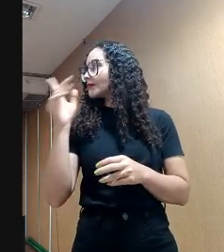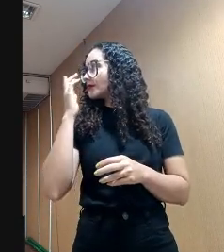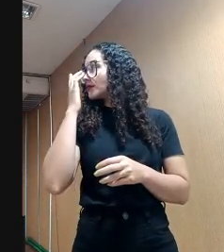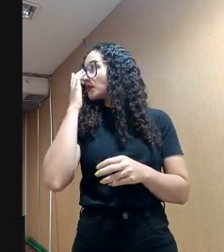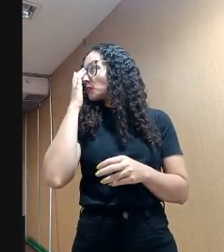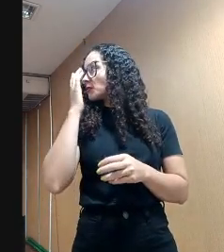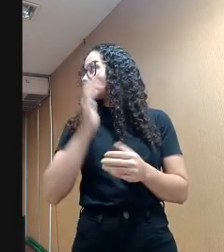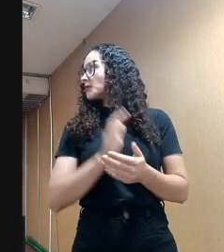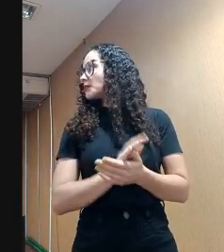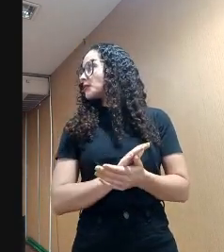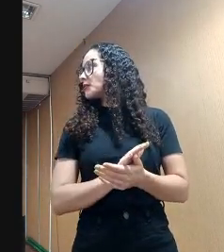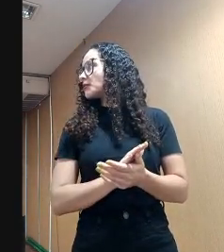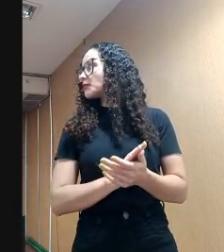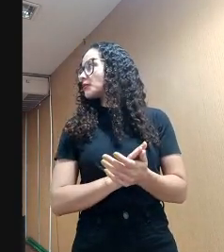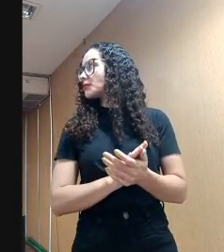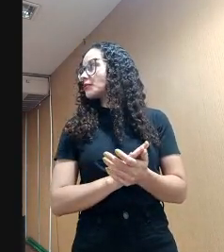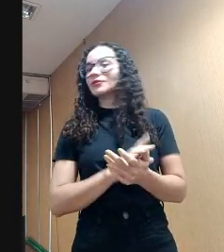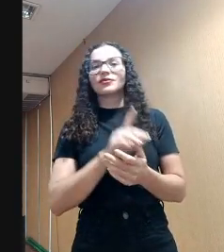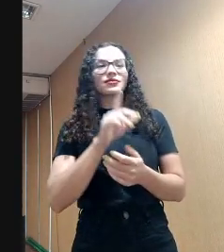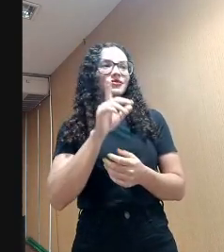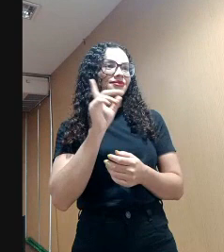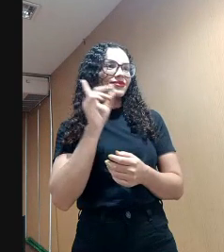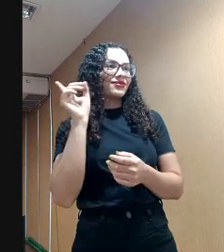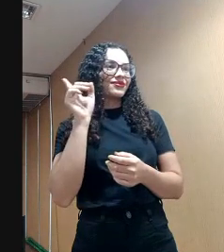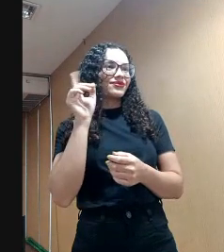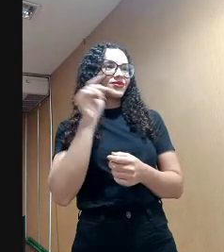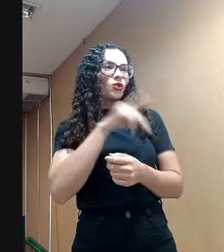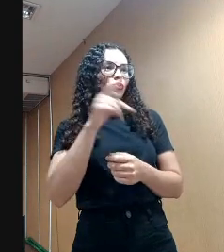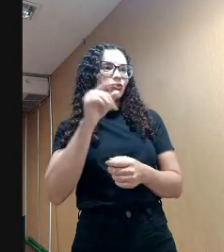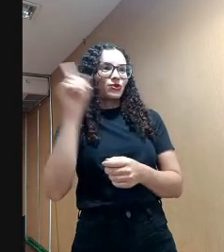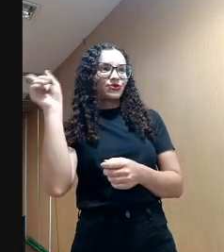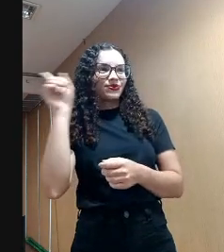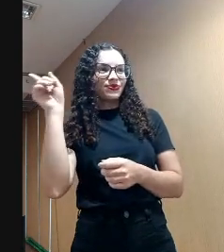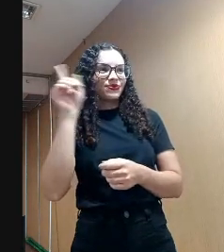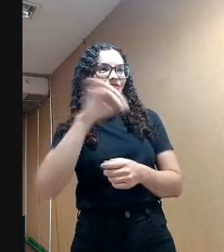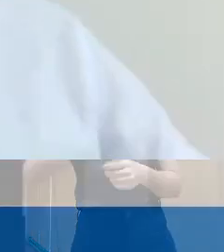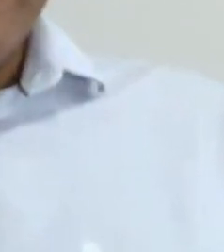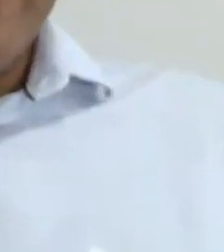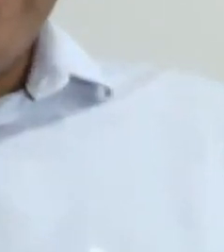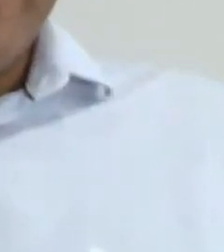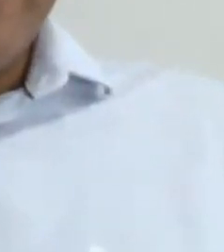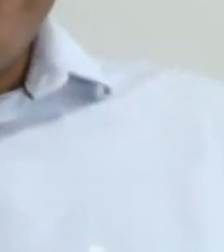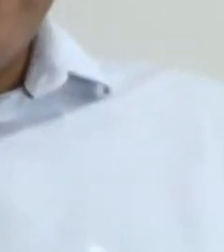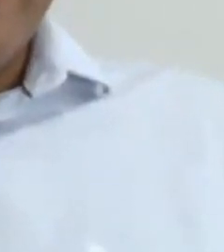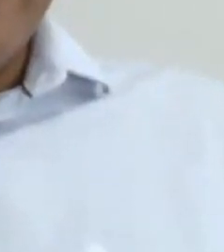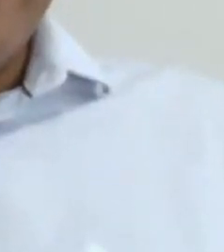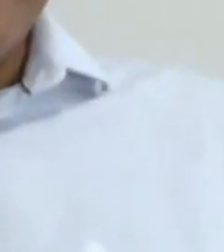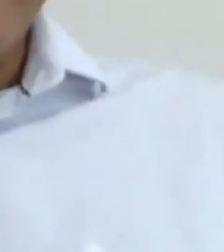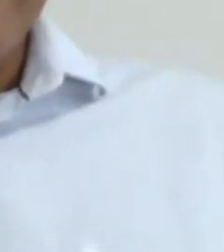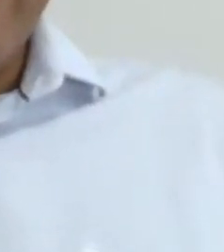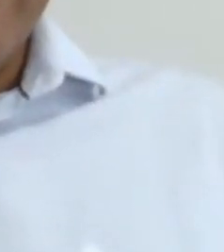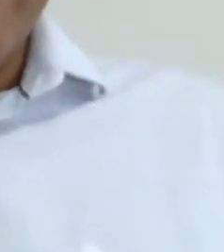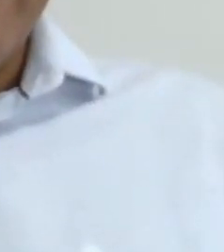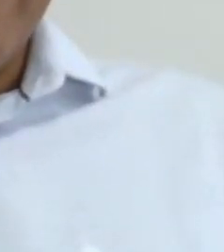mas que será de maneira remota. Uma salva de palmas para o reitor.